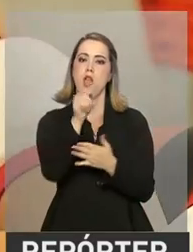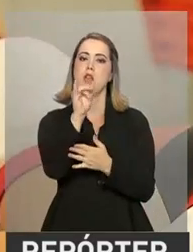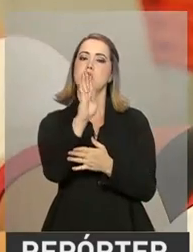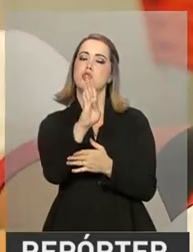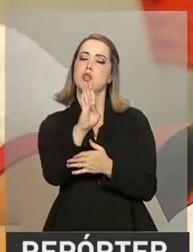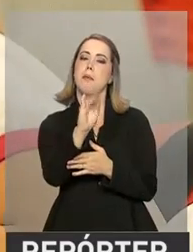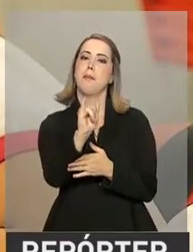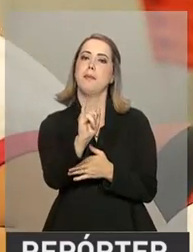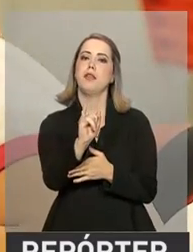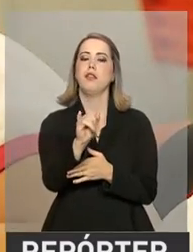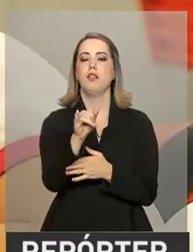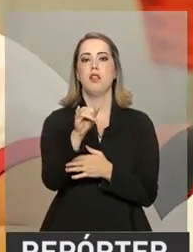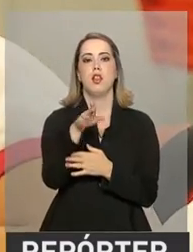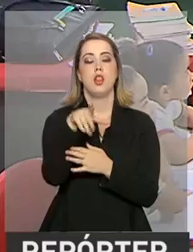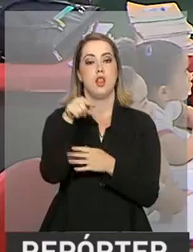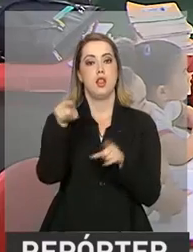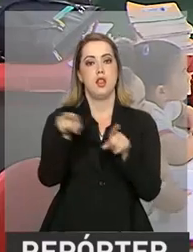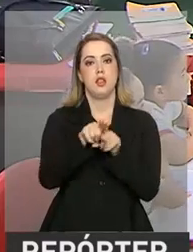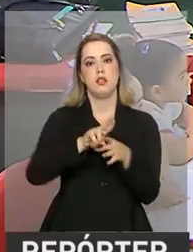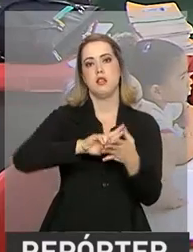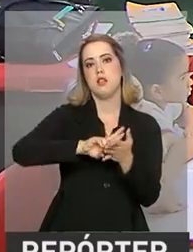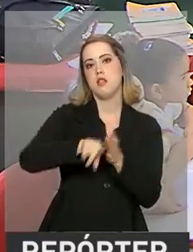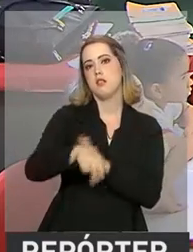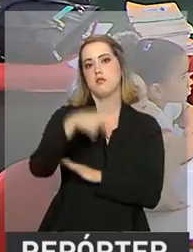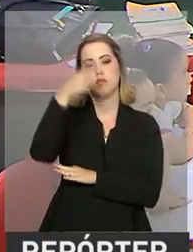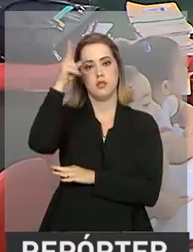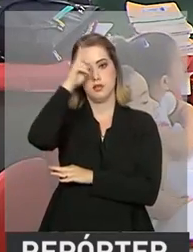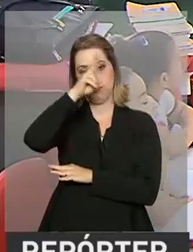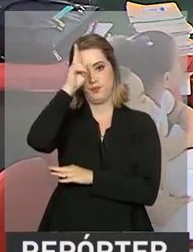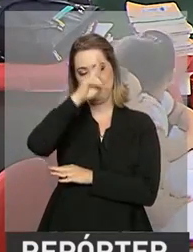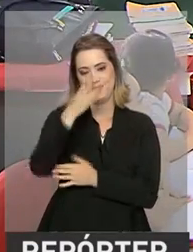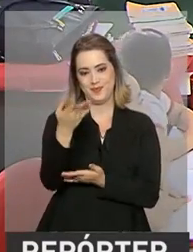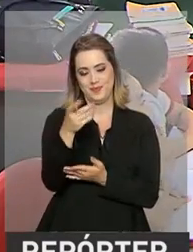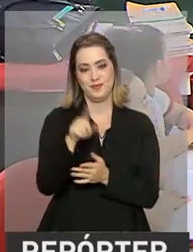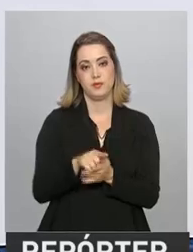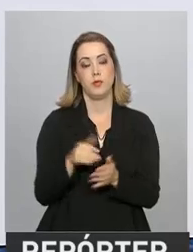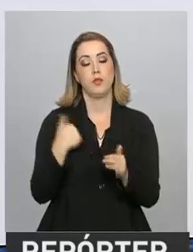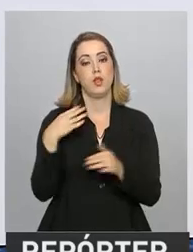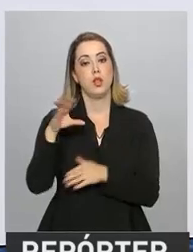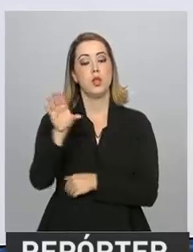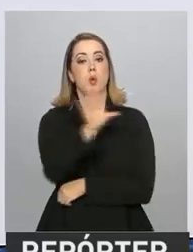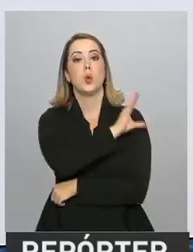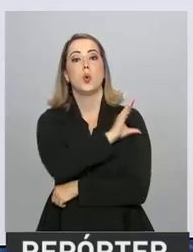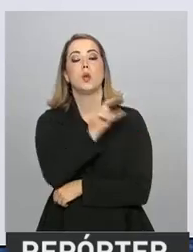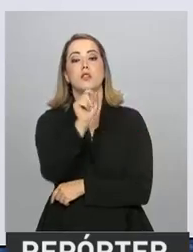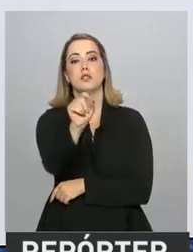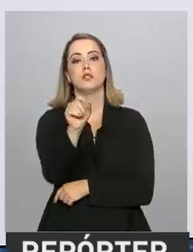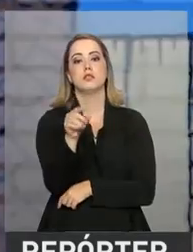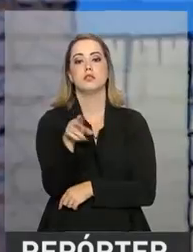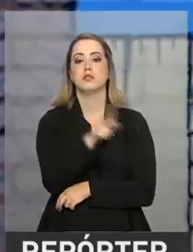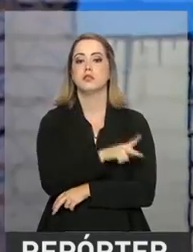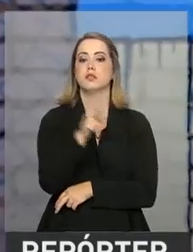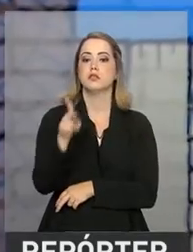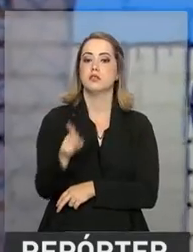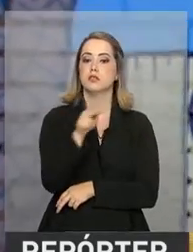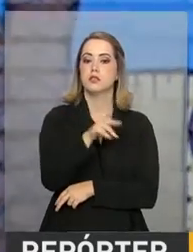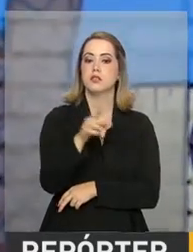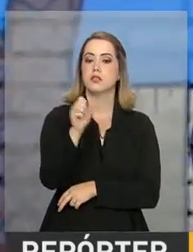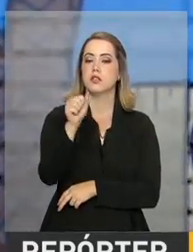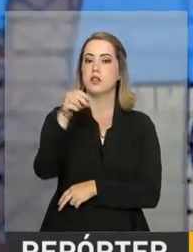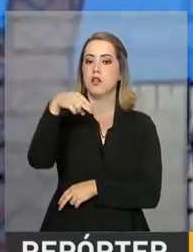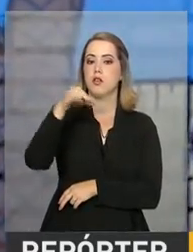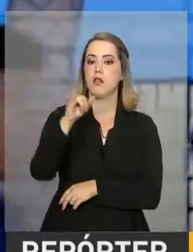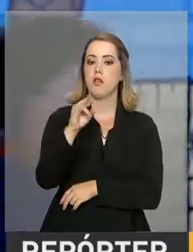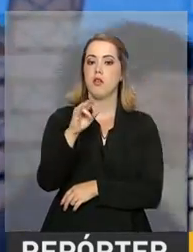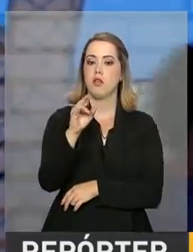Mônica. Livro é de história. Quem coordena essa etapa de aprendizagem é a professora Adriana. Não basta a criança